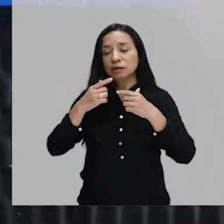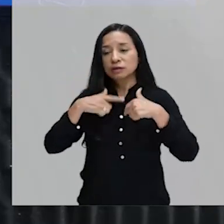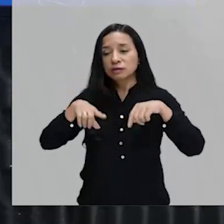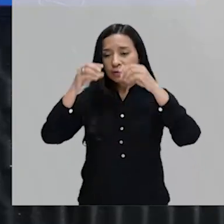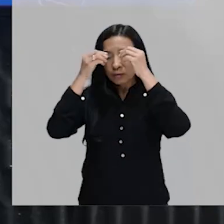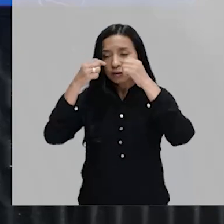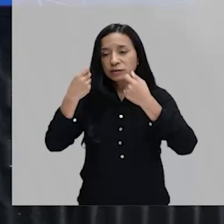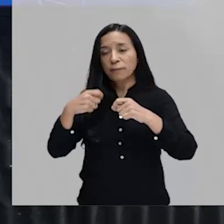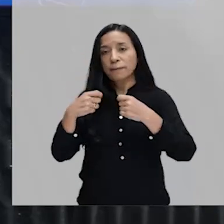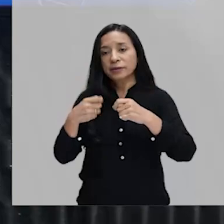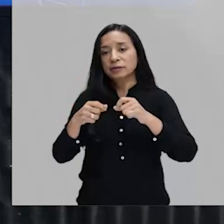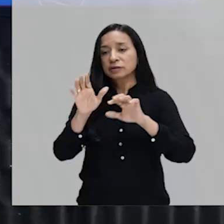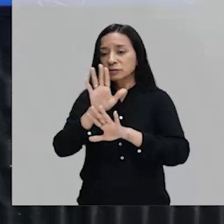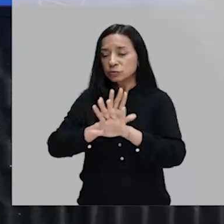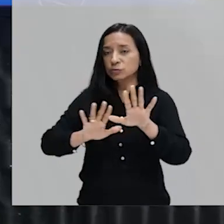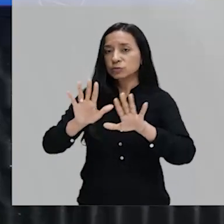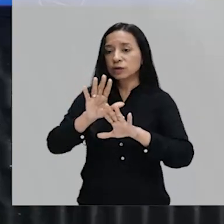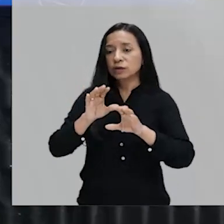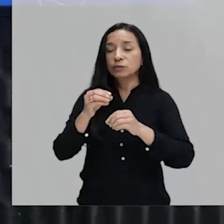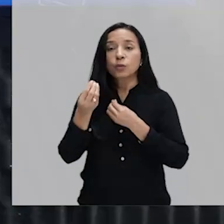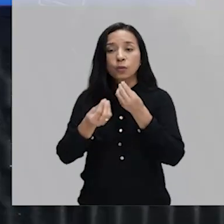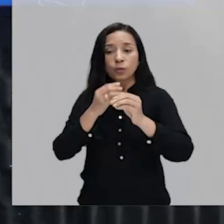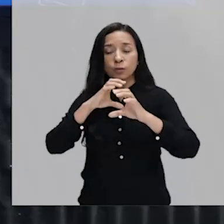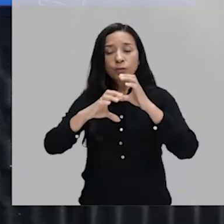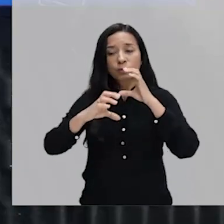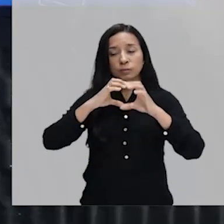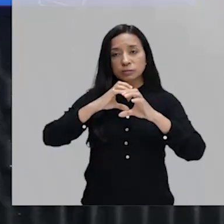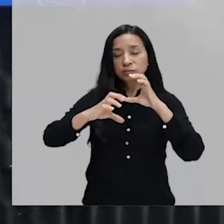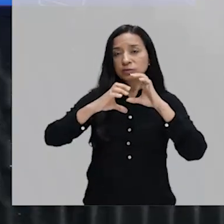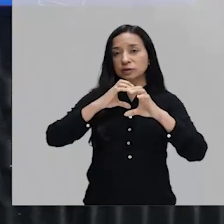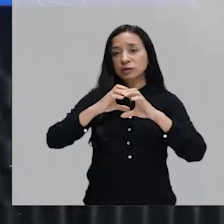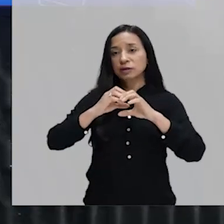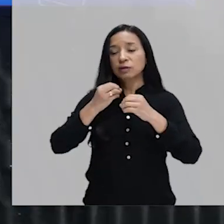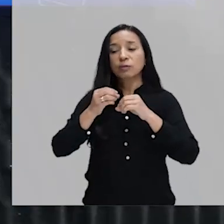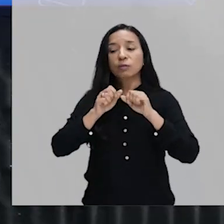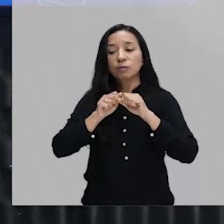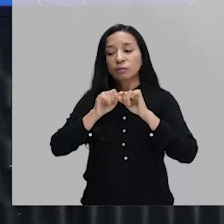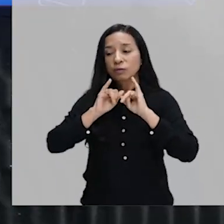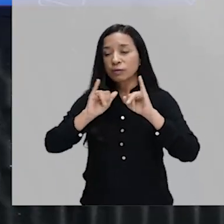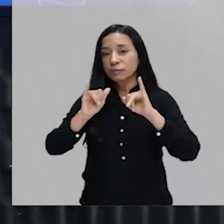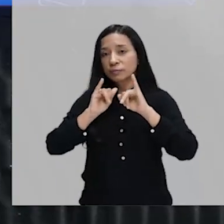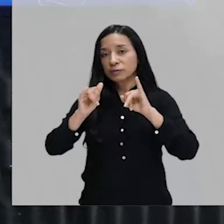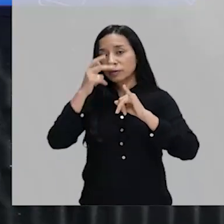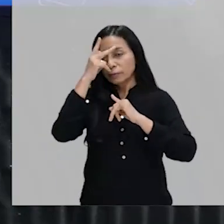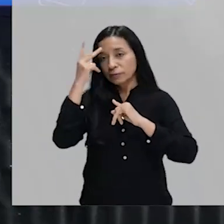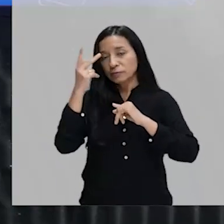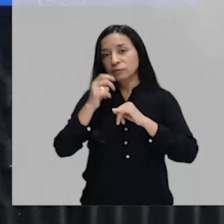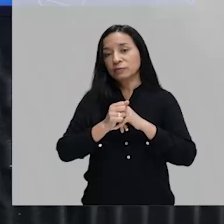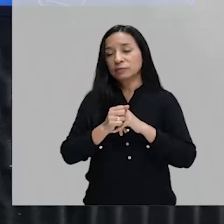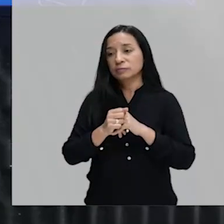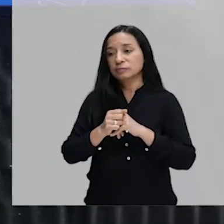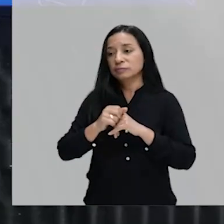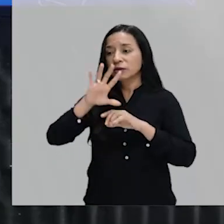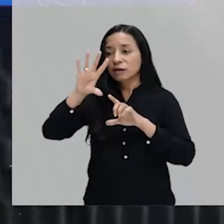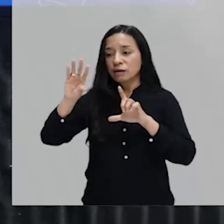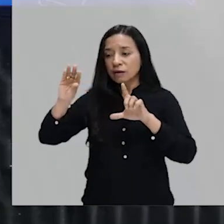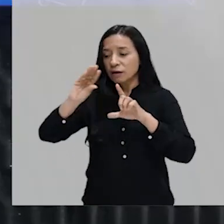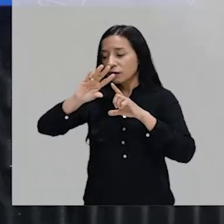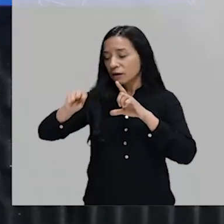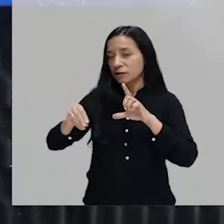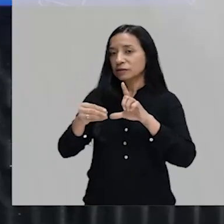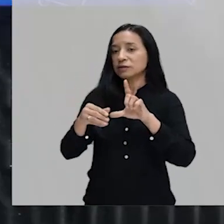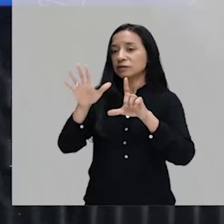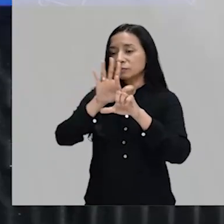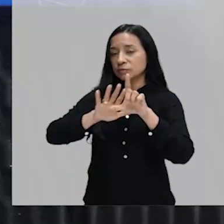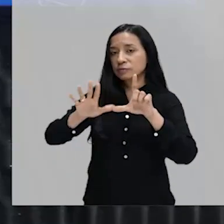cuidado, da forma como eu vou me comunicar, como eu vou passar para as demais pessoas, tá certo? Acessem a plataforma Gonçalves Dias